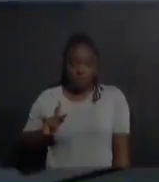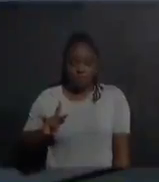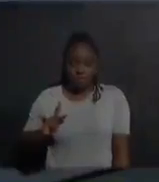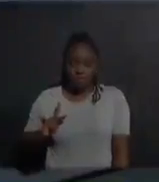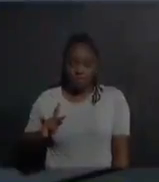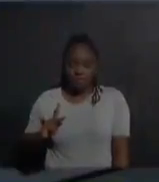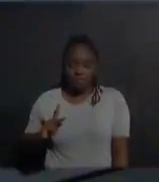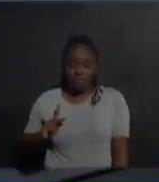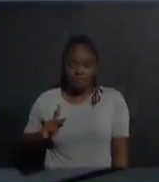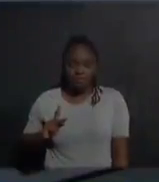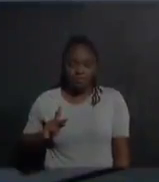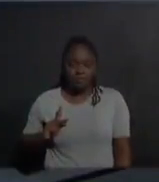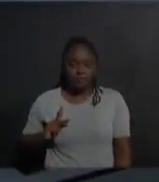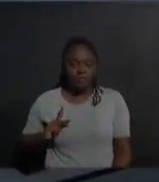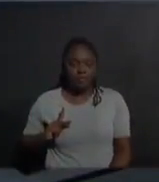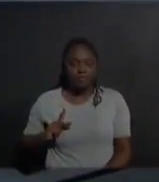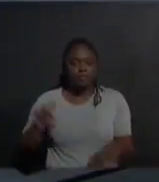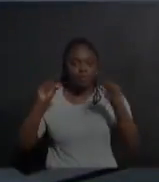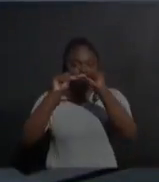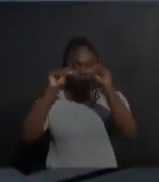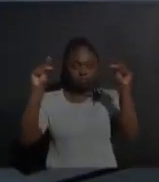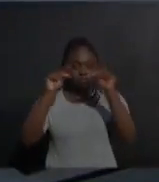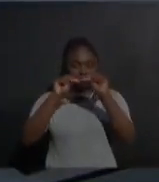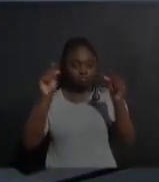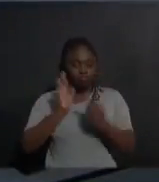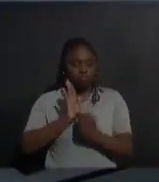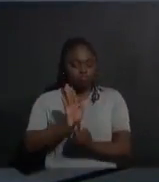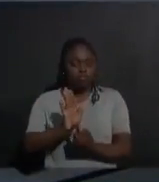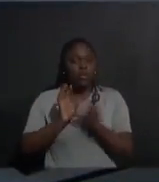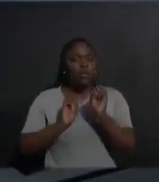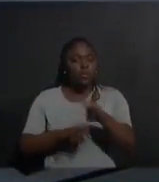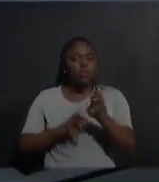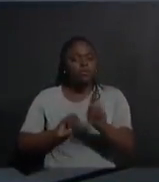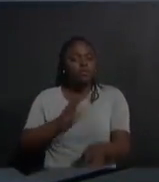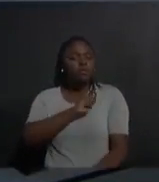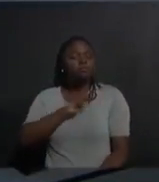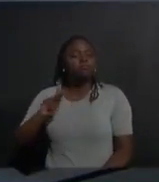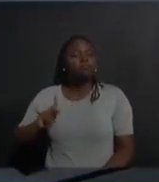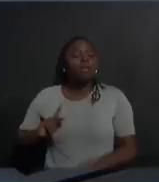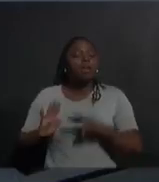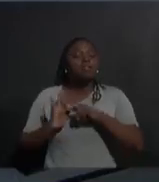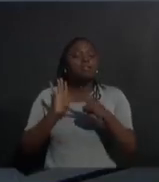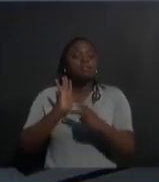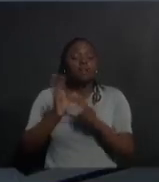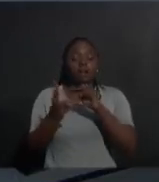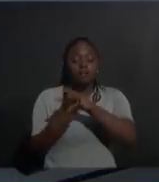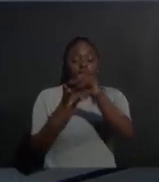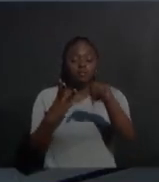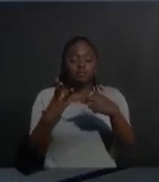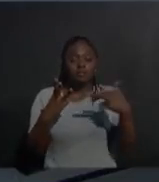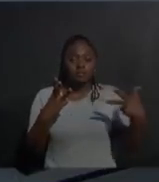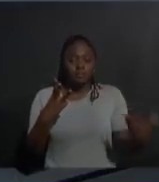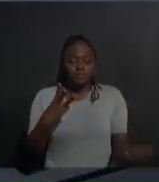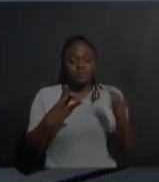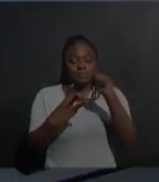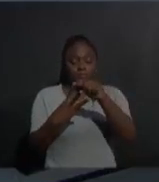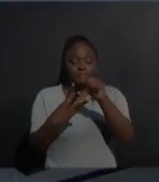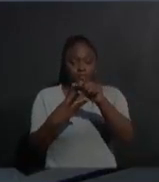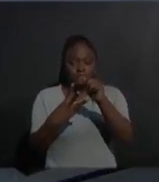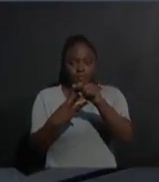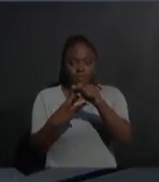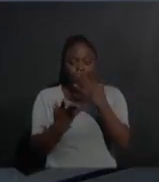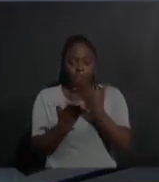Se puder colocando ali em cima, olha lá, o ensino dos apóstolos. O ensino dos apóstolos significa três coisas. Primeira, o